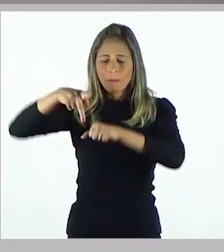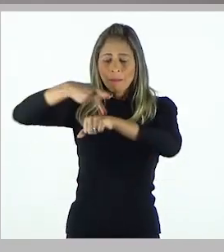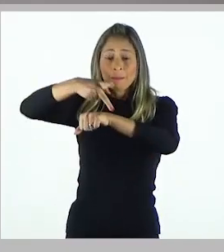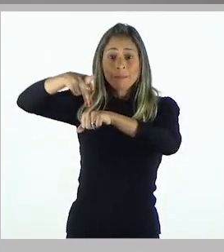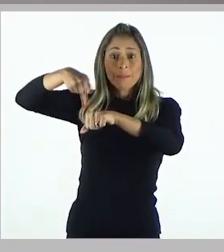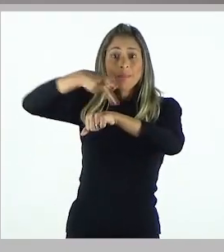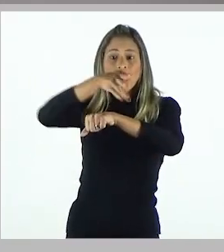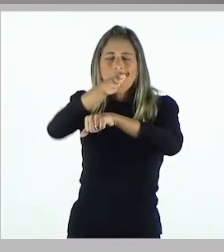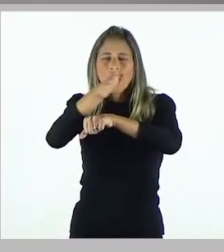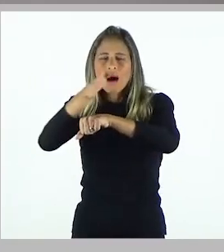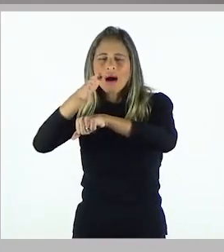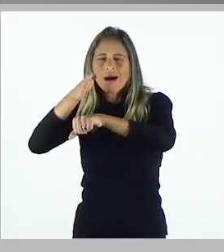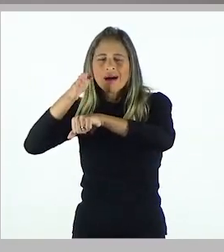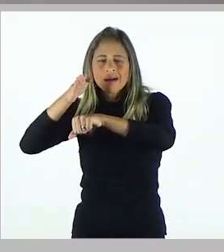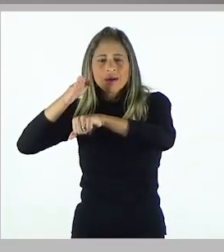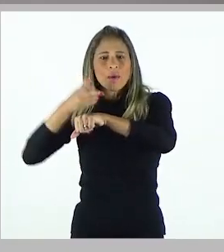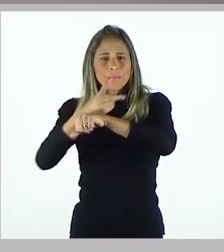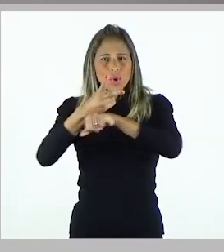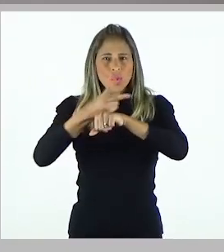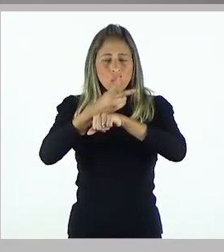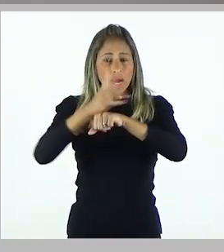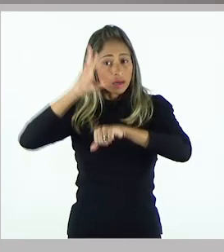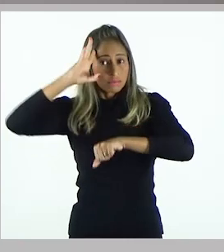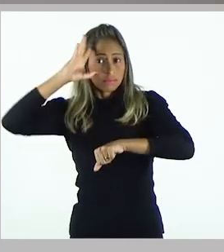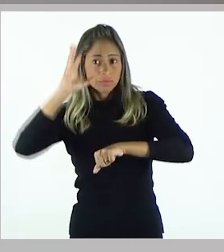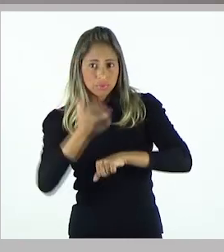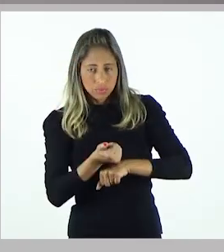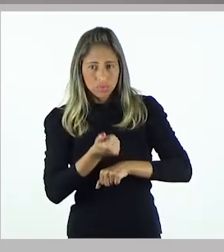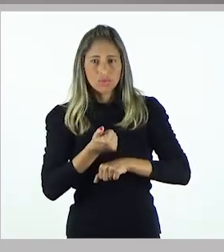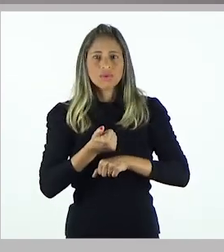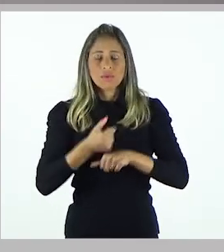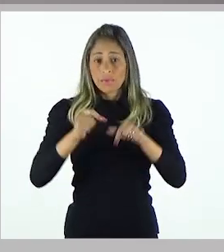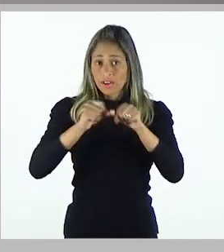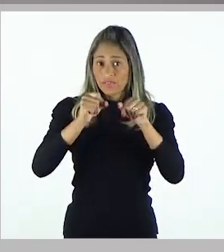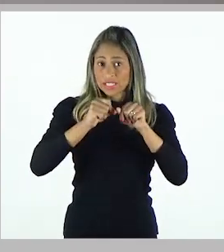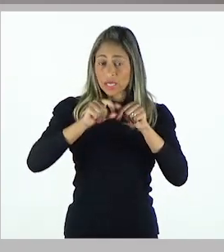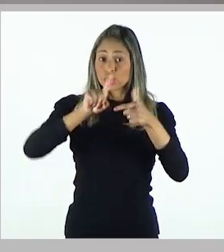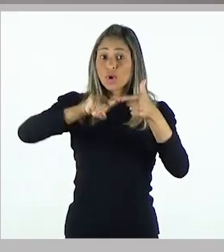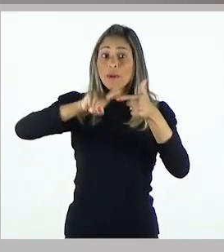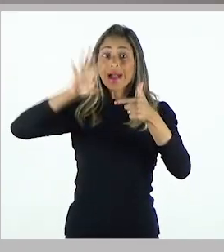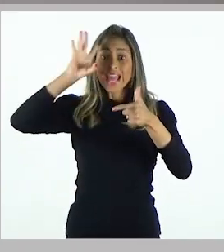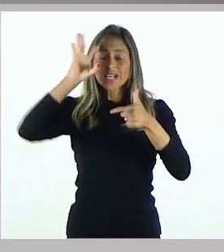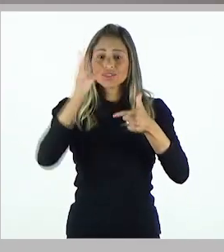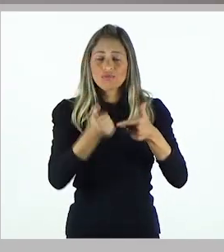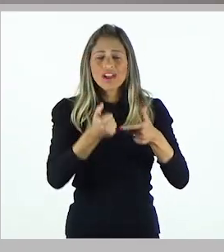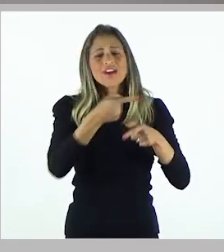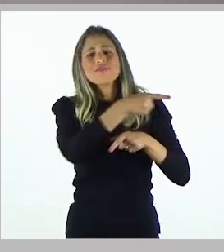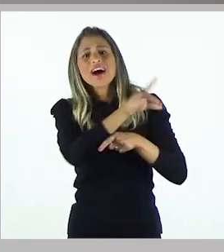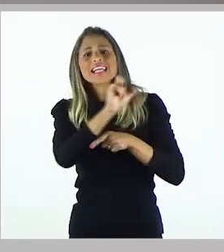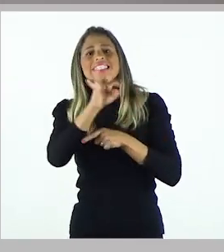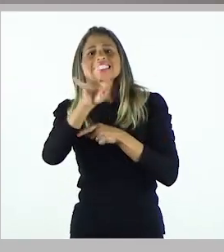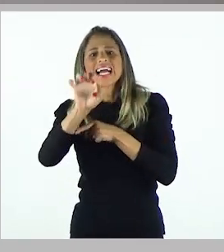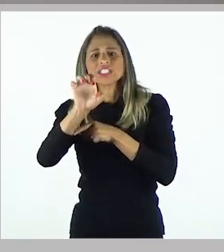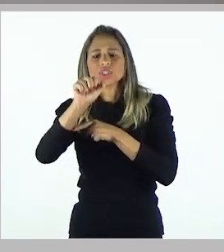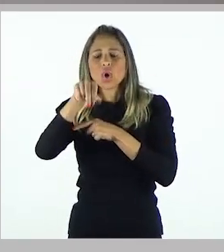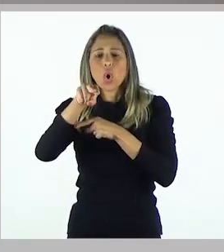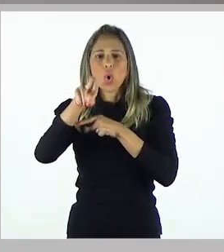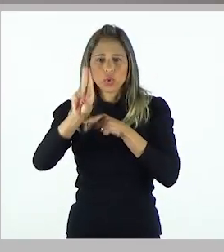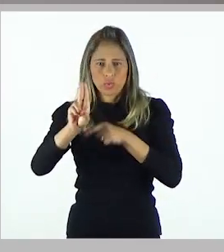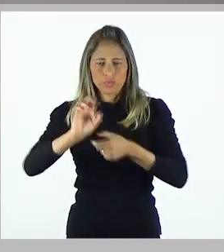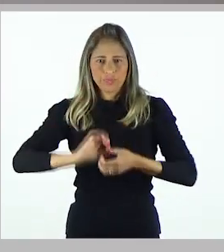os países estão avançando na busca de soluções para os problemas, visite o site da